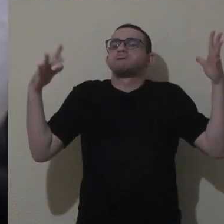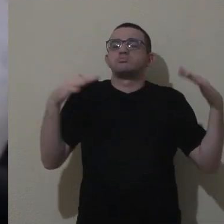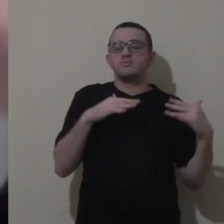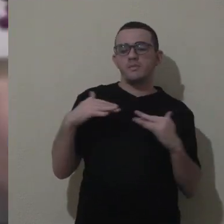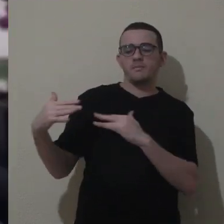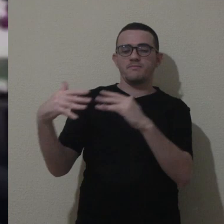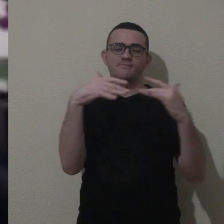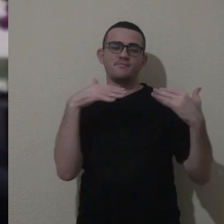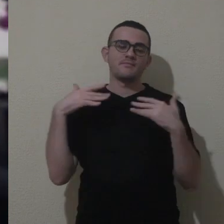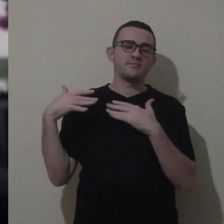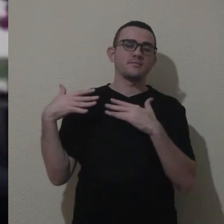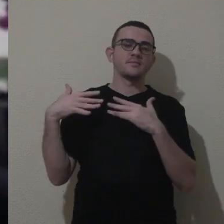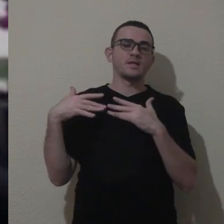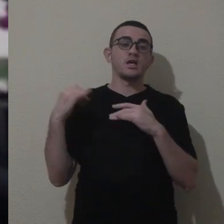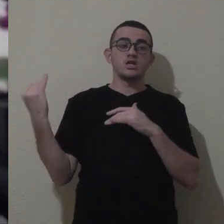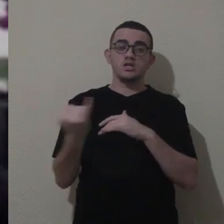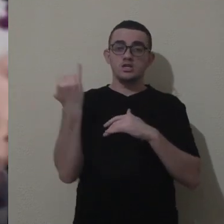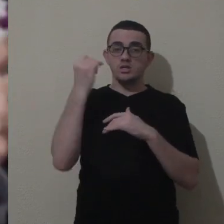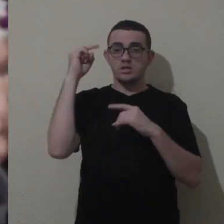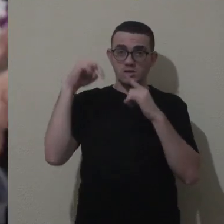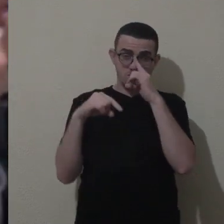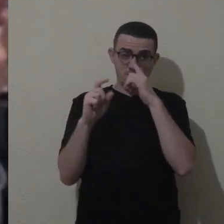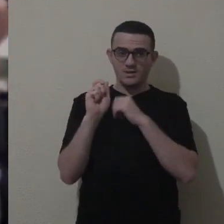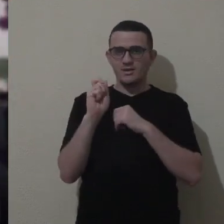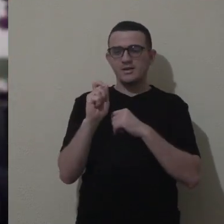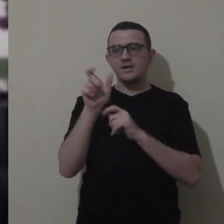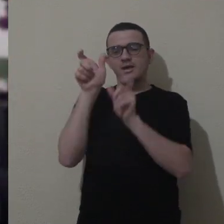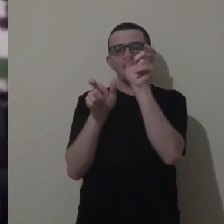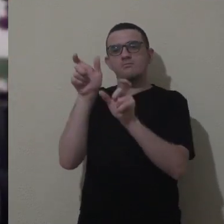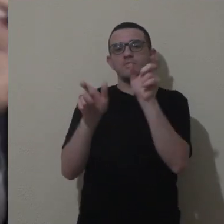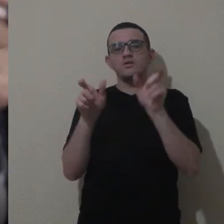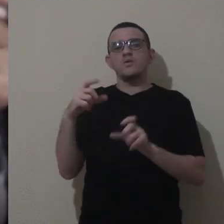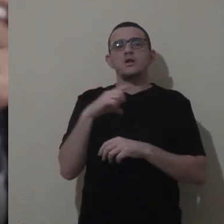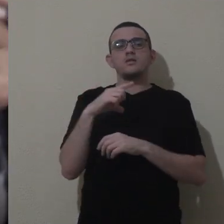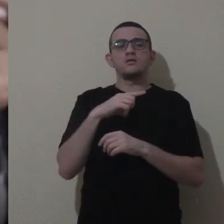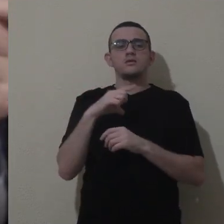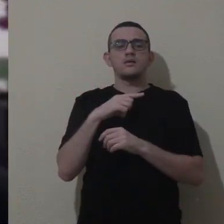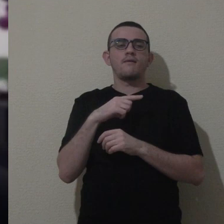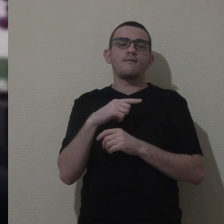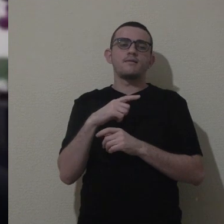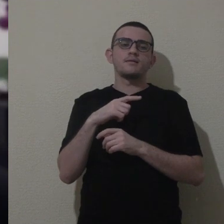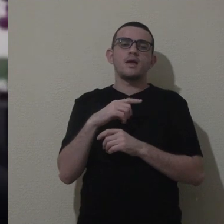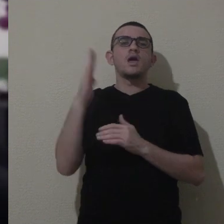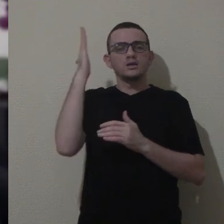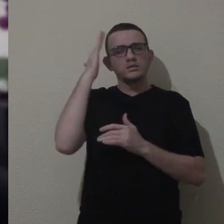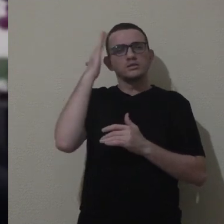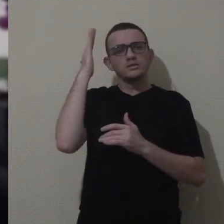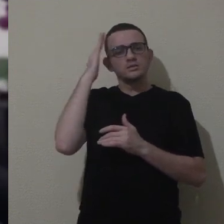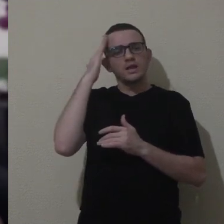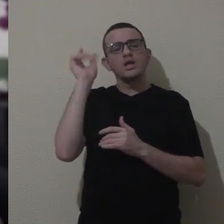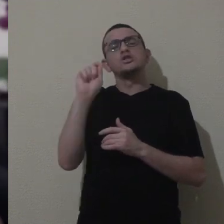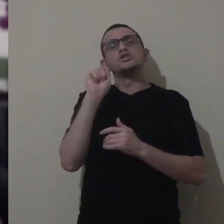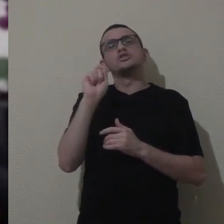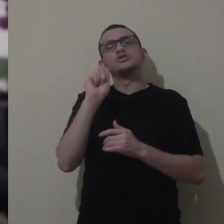boom da sinapse. E isso é importante que as pessoas tenham, né, entendimento